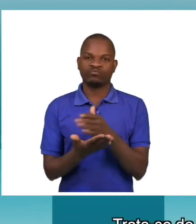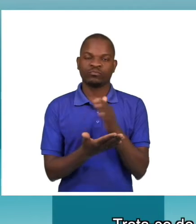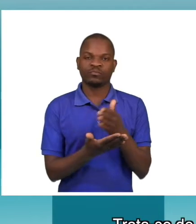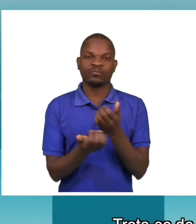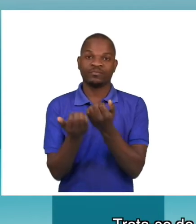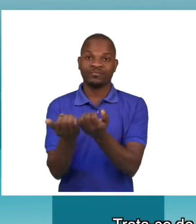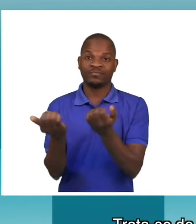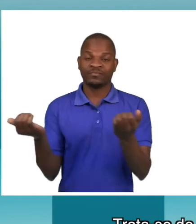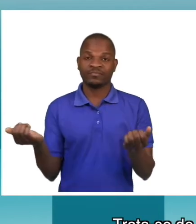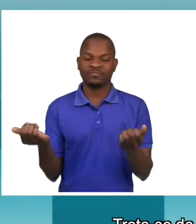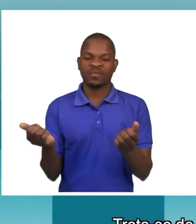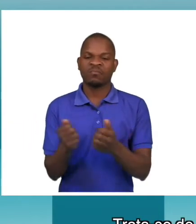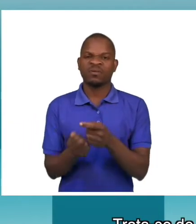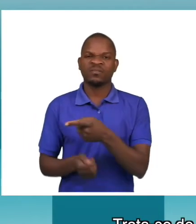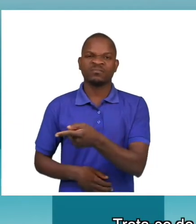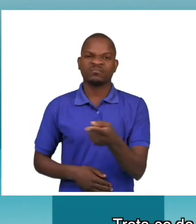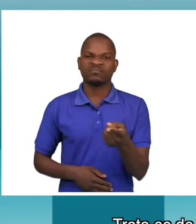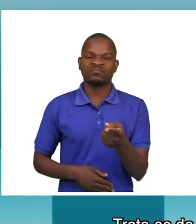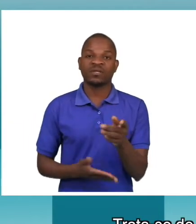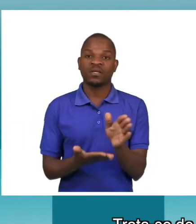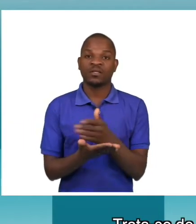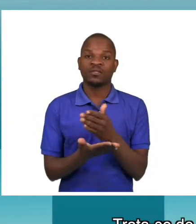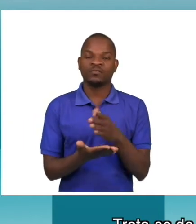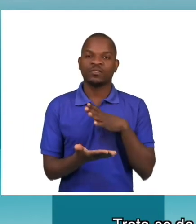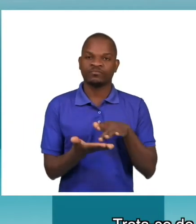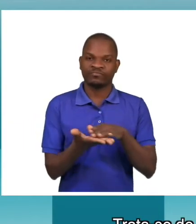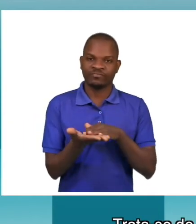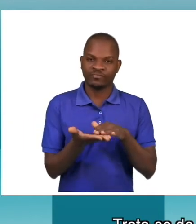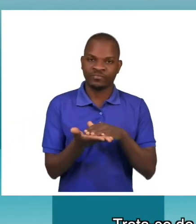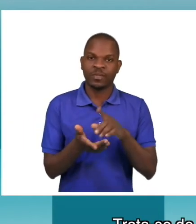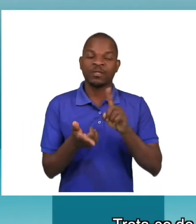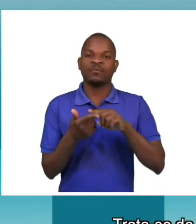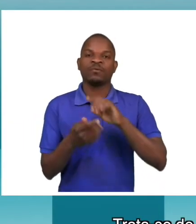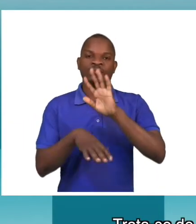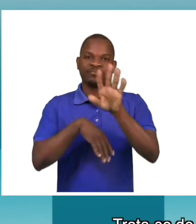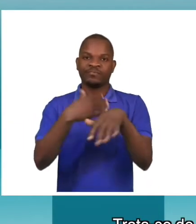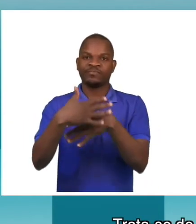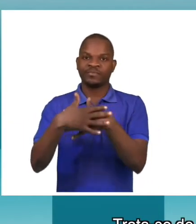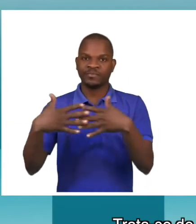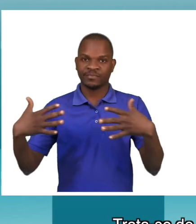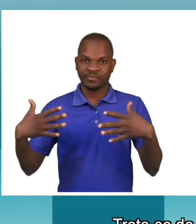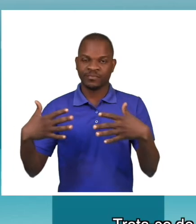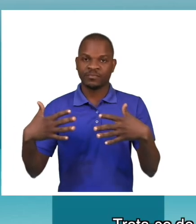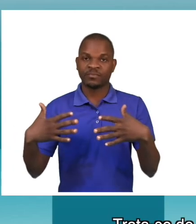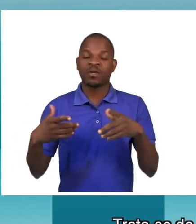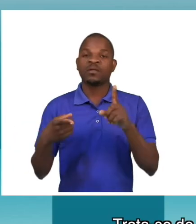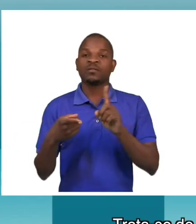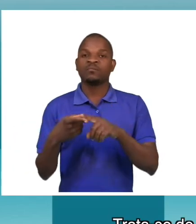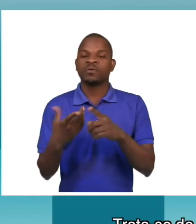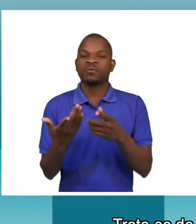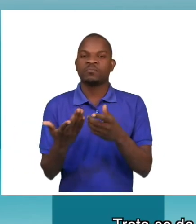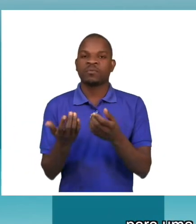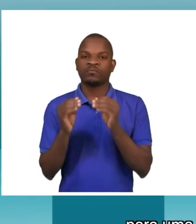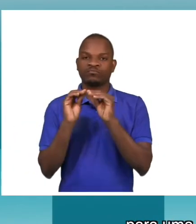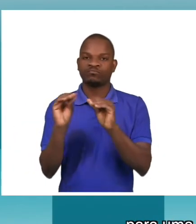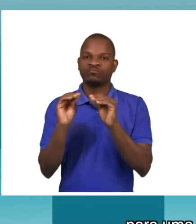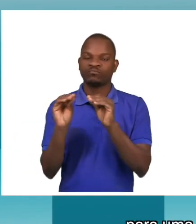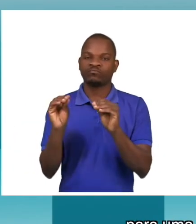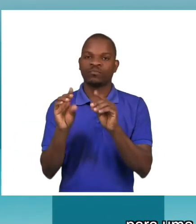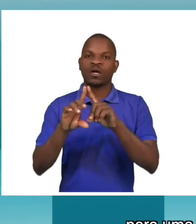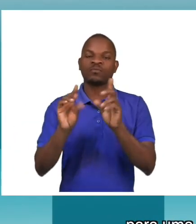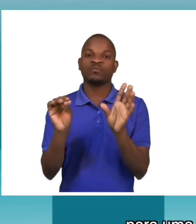juvenil que trata de livros que estão em braile e também estão em línguas de sinais isto é para uma